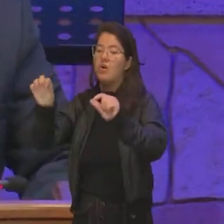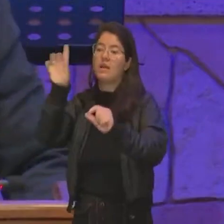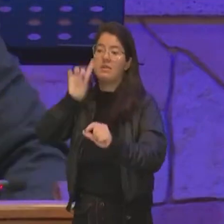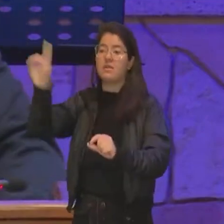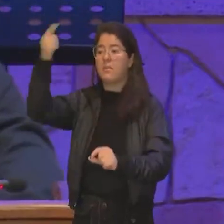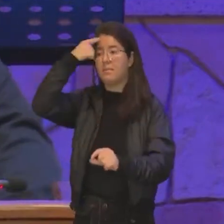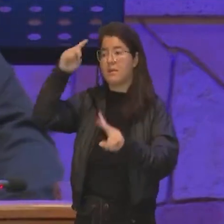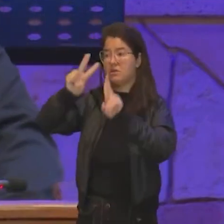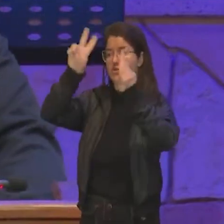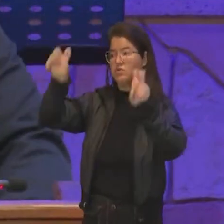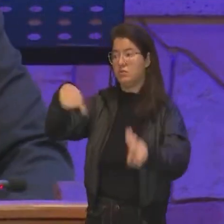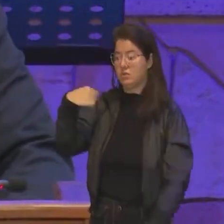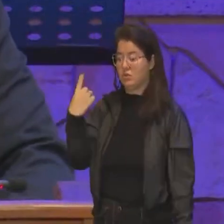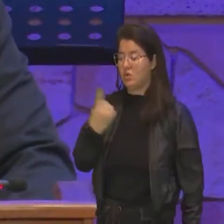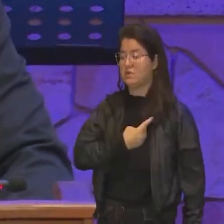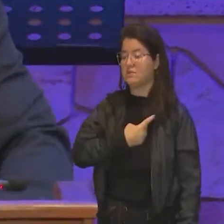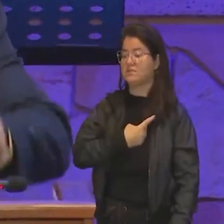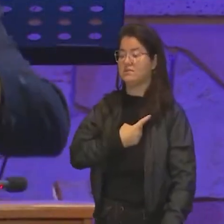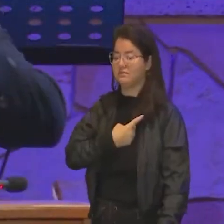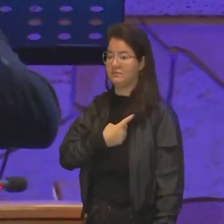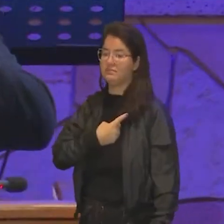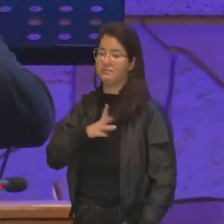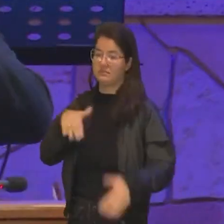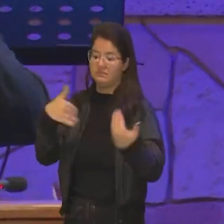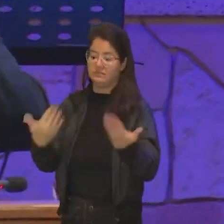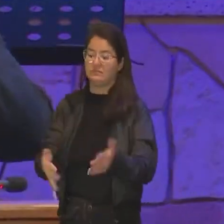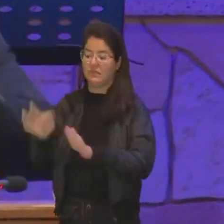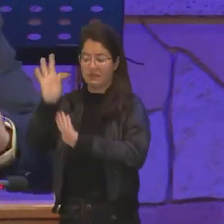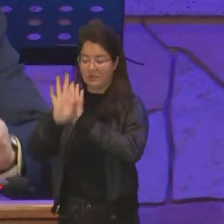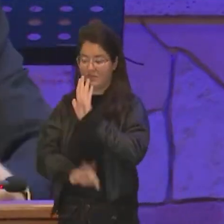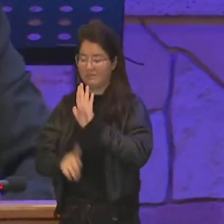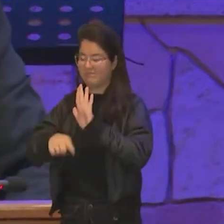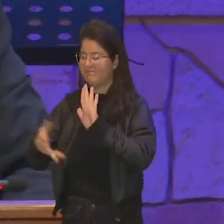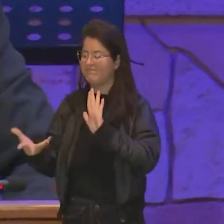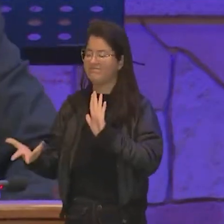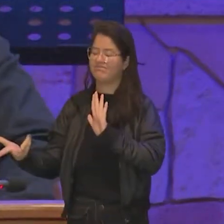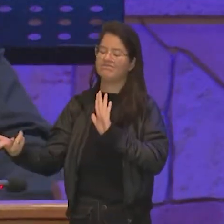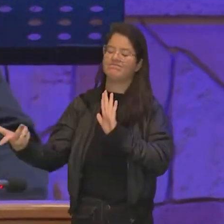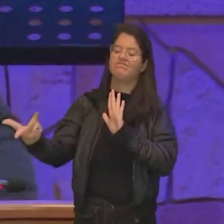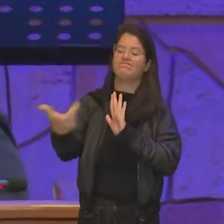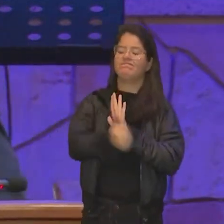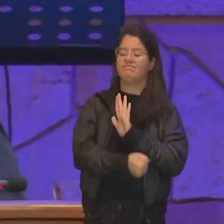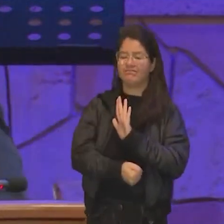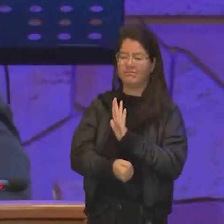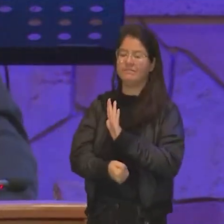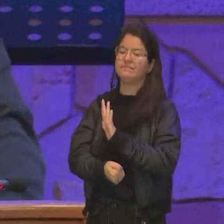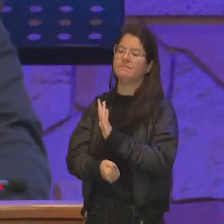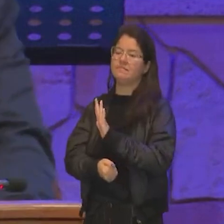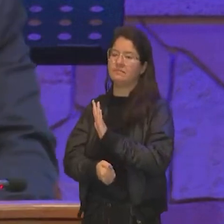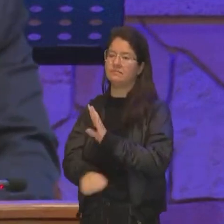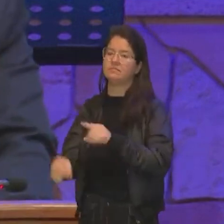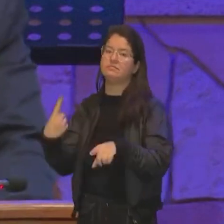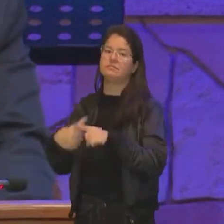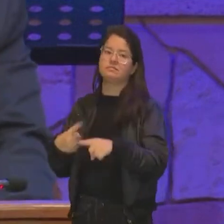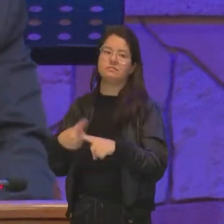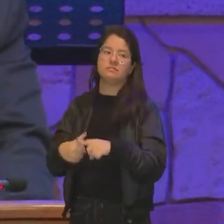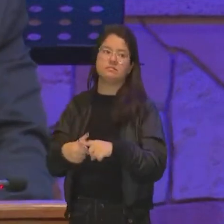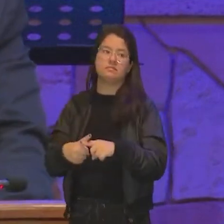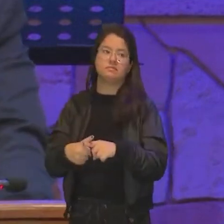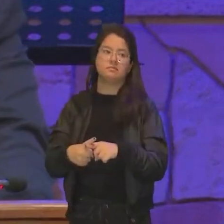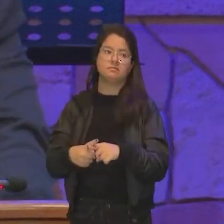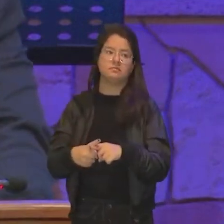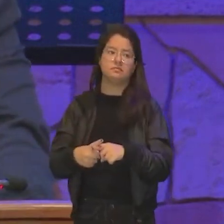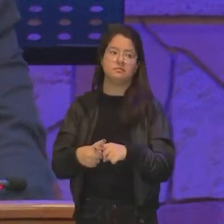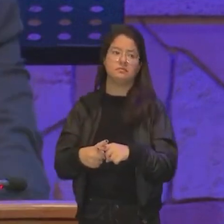pensa a nosso respeito. E esse texto é um texto maravilhoso, porque ele não parte de